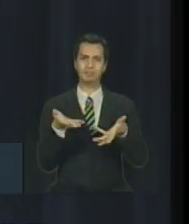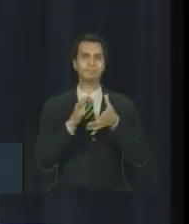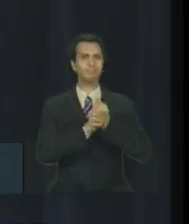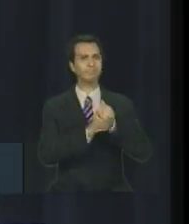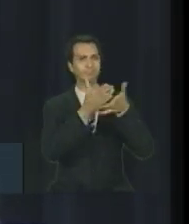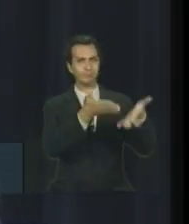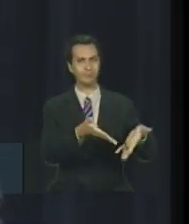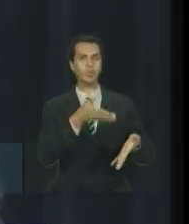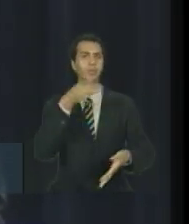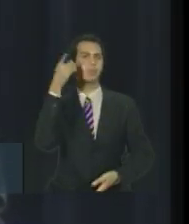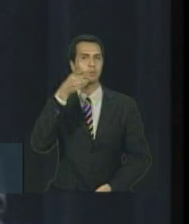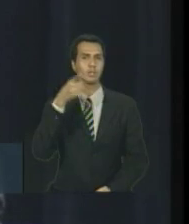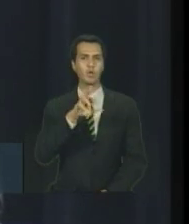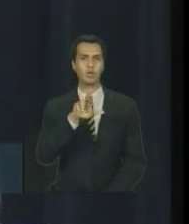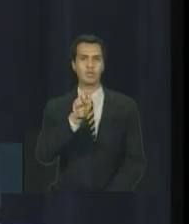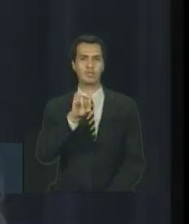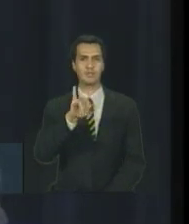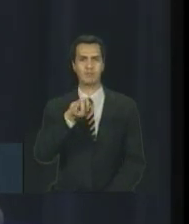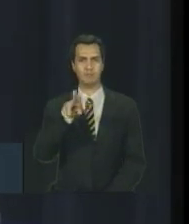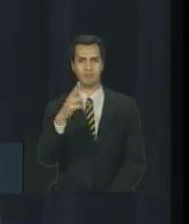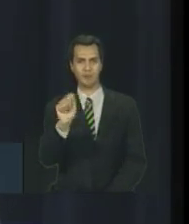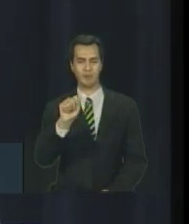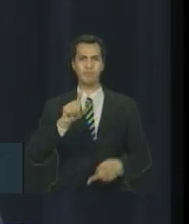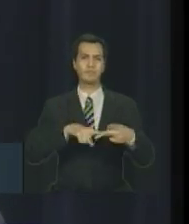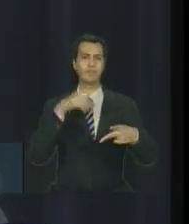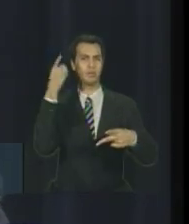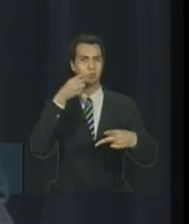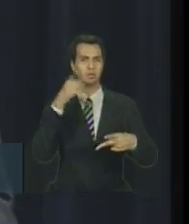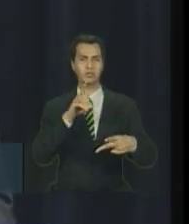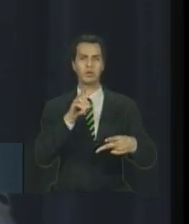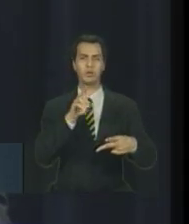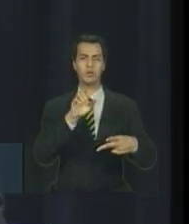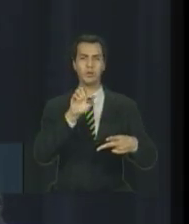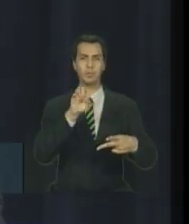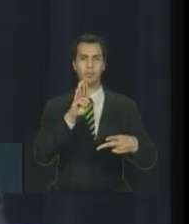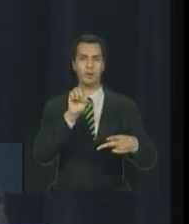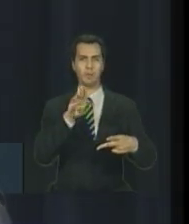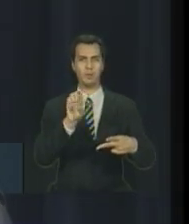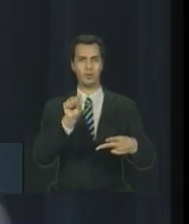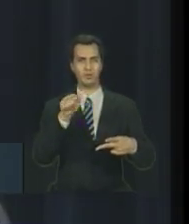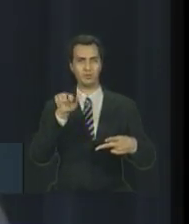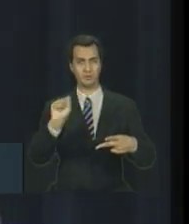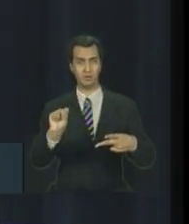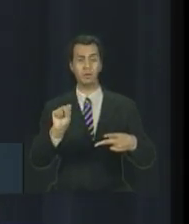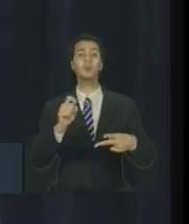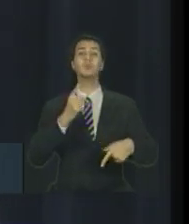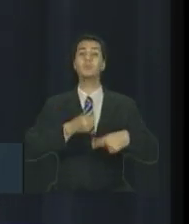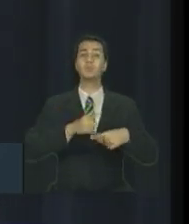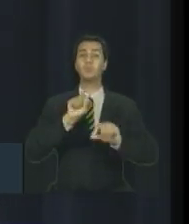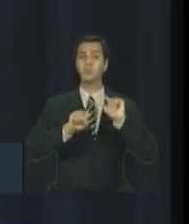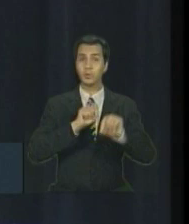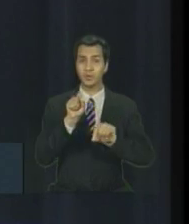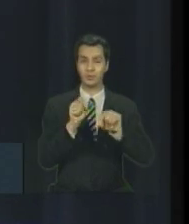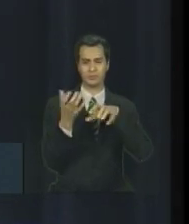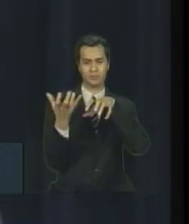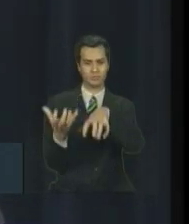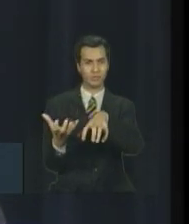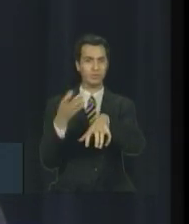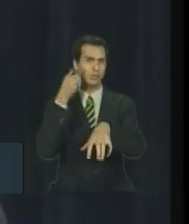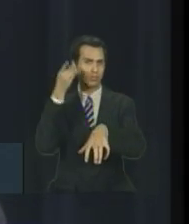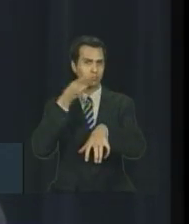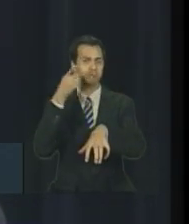Rosinha da Defal, do deputado Eduardo Barbosa, porque a Câmara dos Deputados tem um trabalho